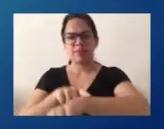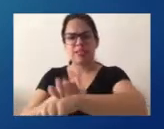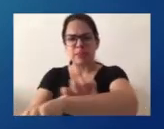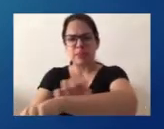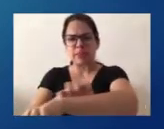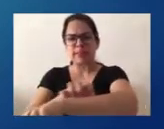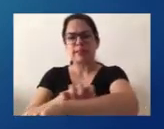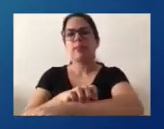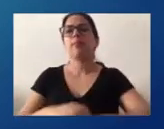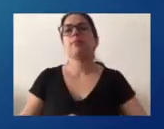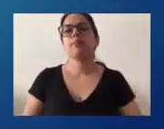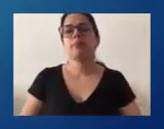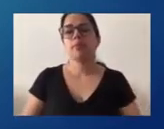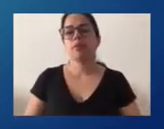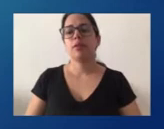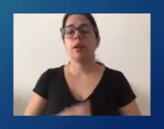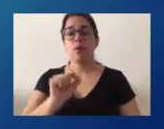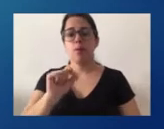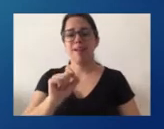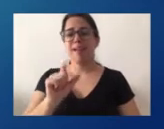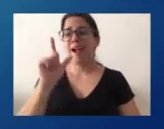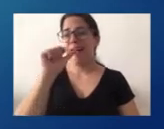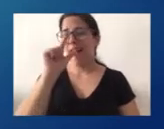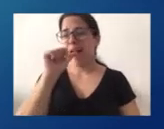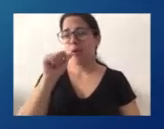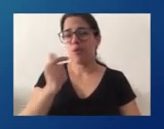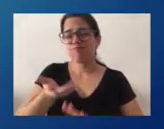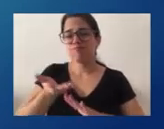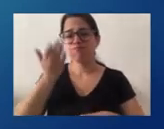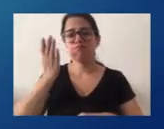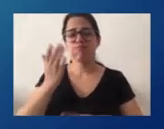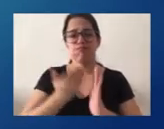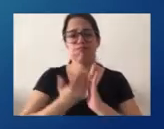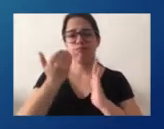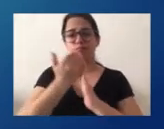áreas alagadas, encharcadas ou com umidades aí excessivas.